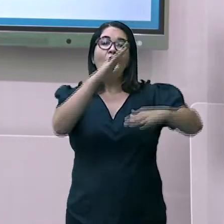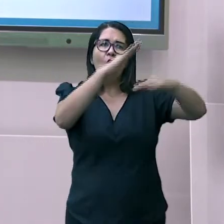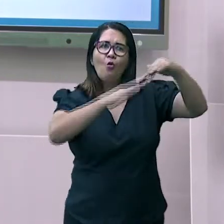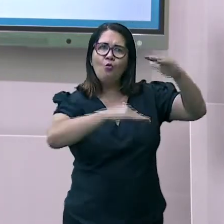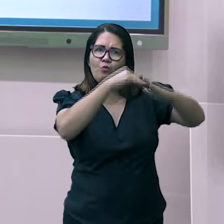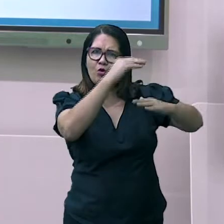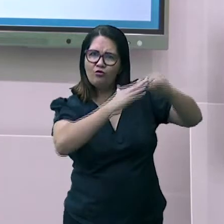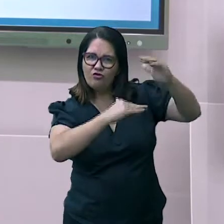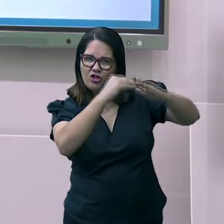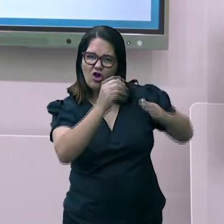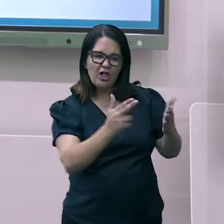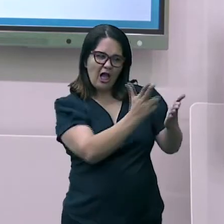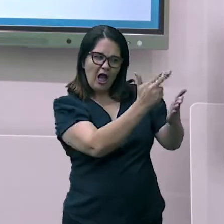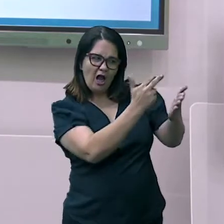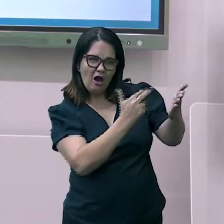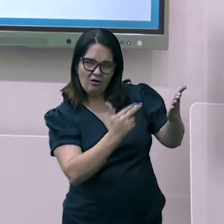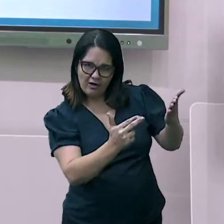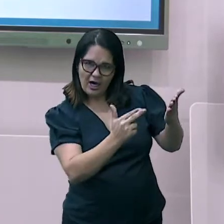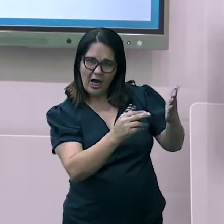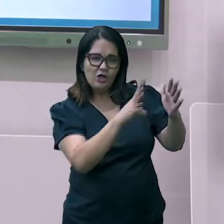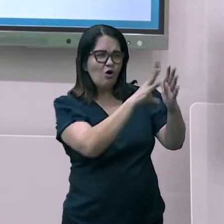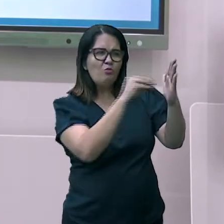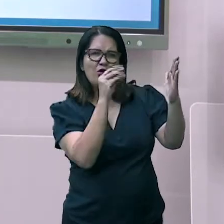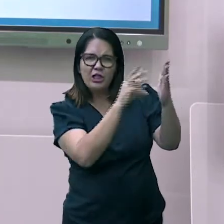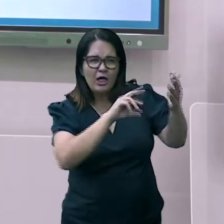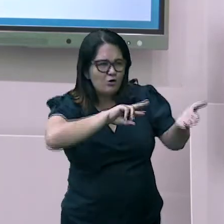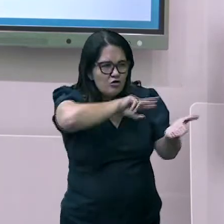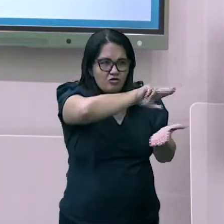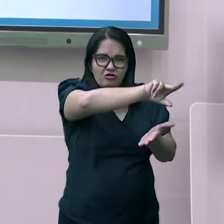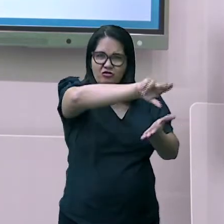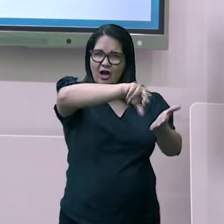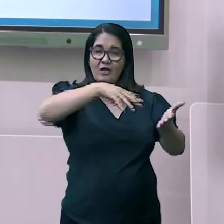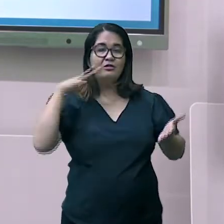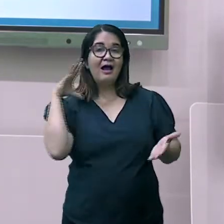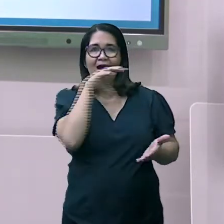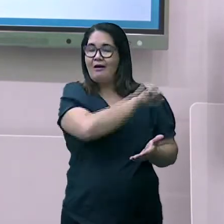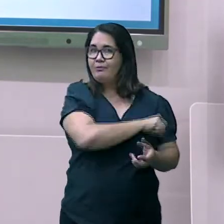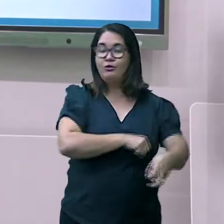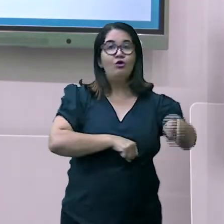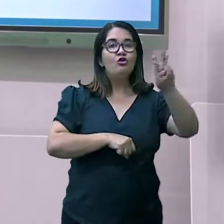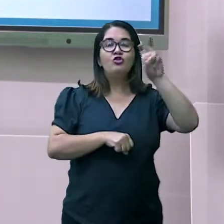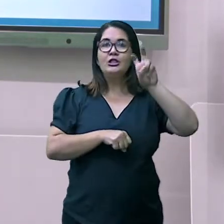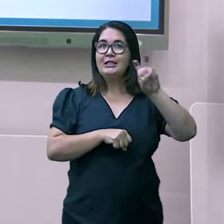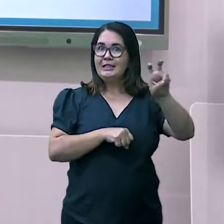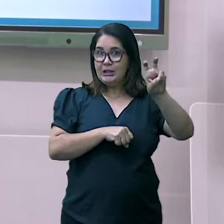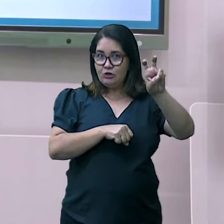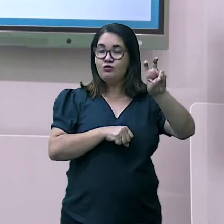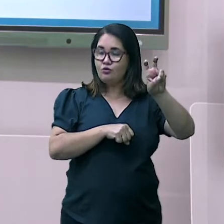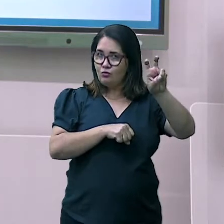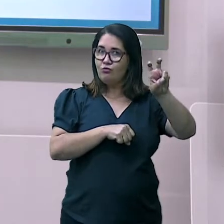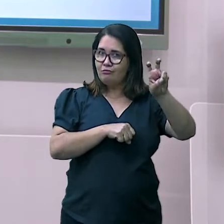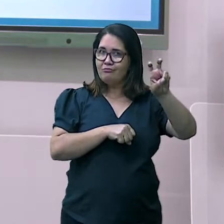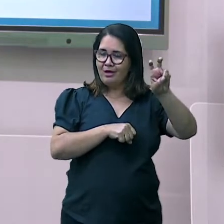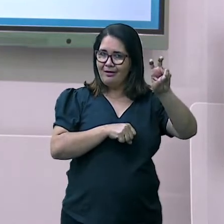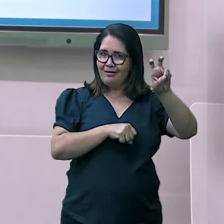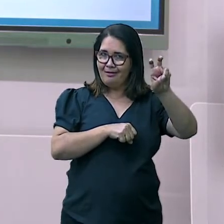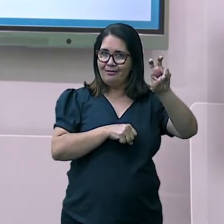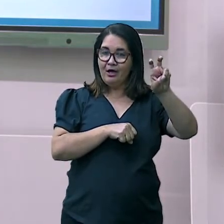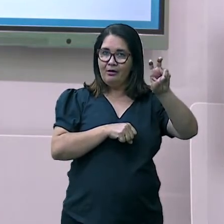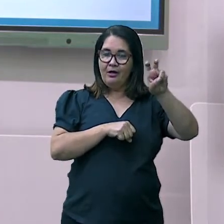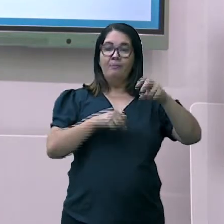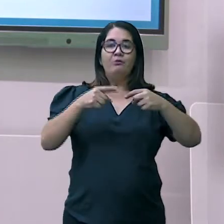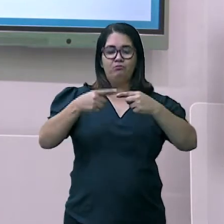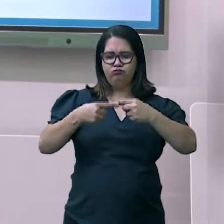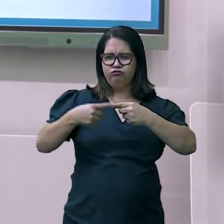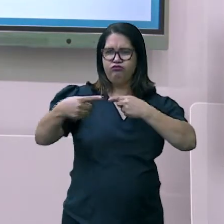do modelo, né, e assim sucessivamente, 5 modelos por semana. Ele faz 5